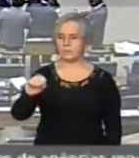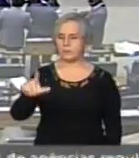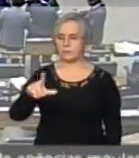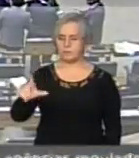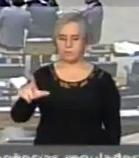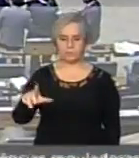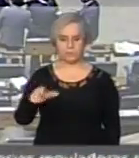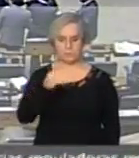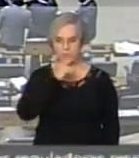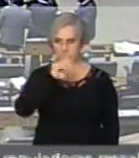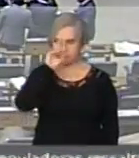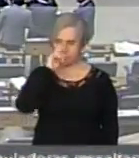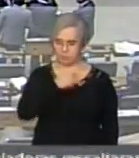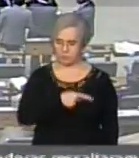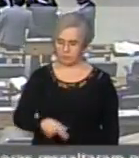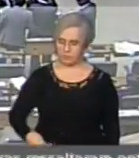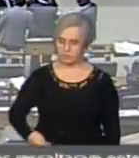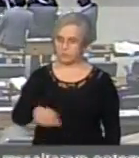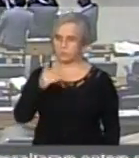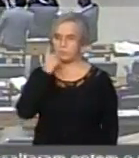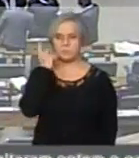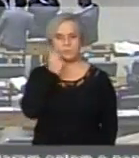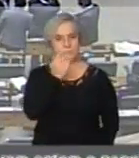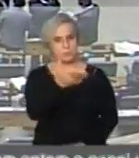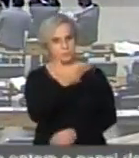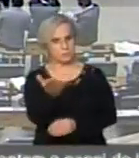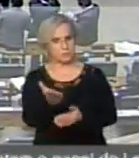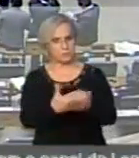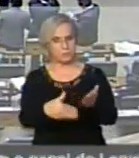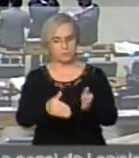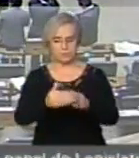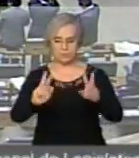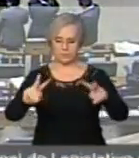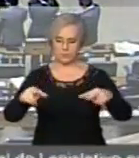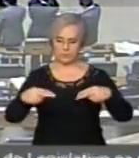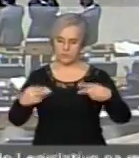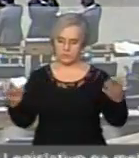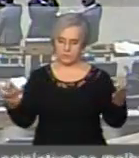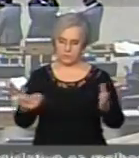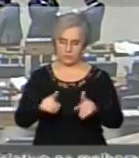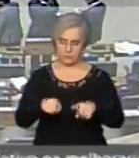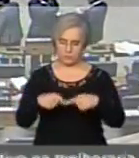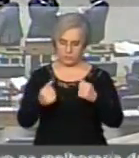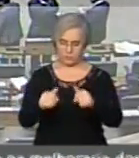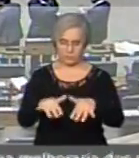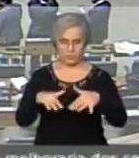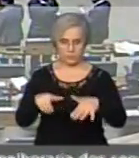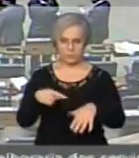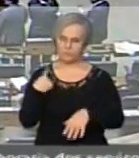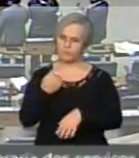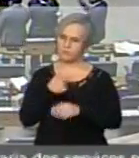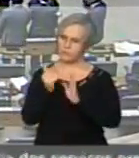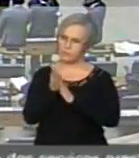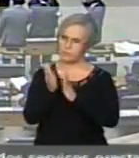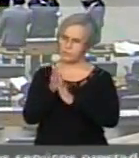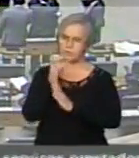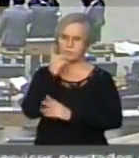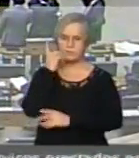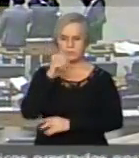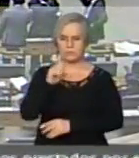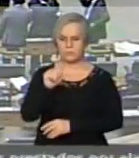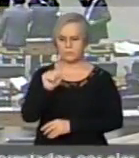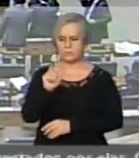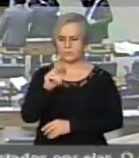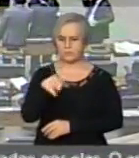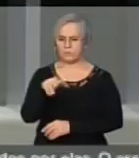deputadas, deputados, servidores, todos que acompanham esta sessão. Pessoal, quero parabenizar os deputados Sarney Filho,